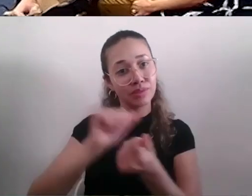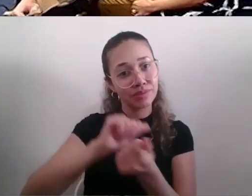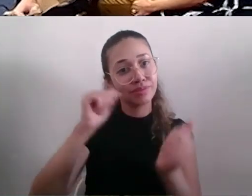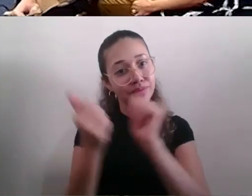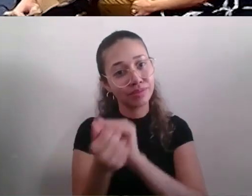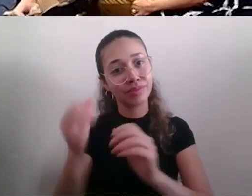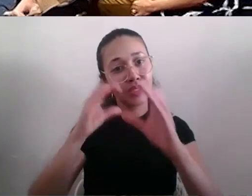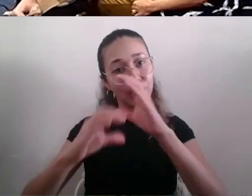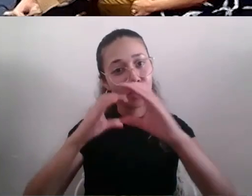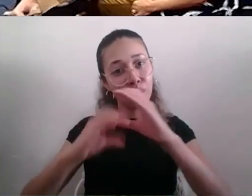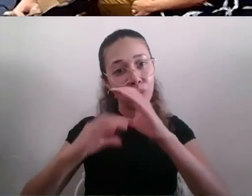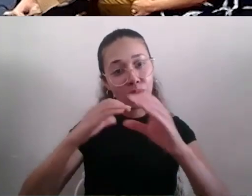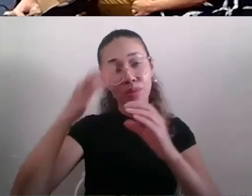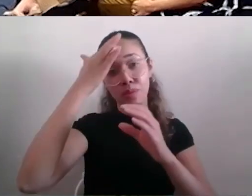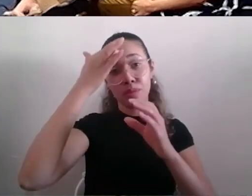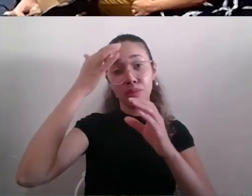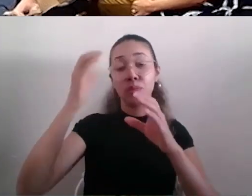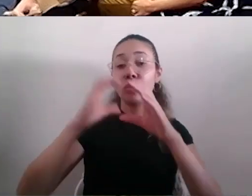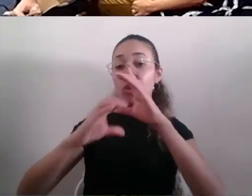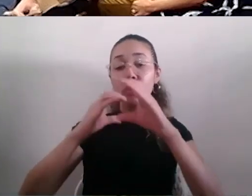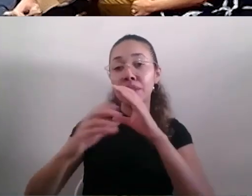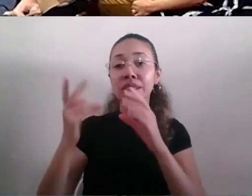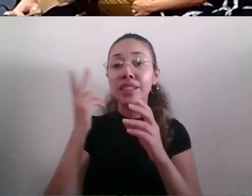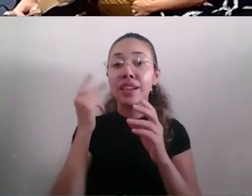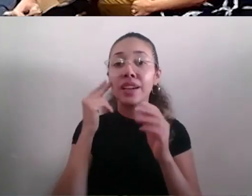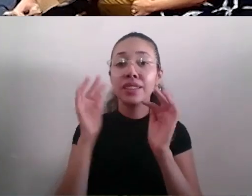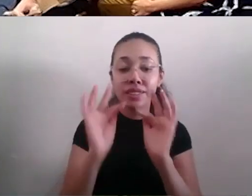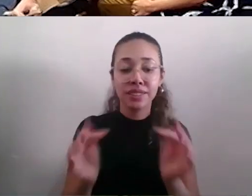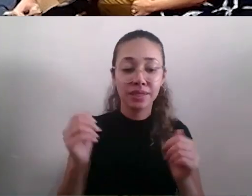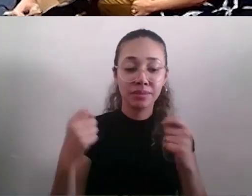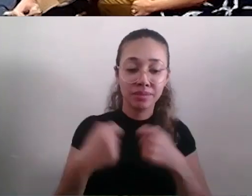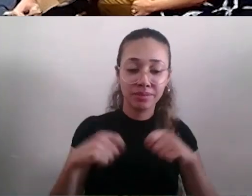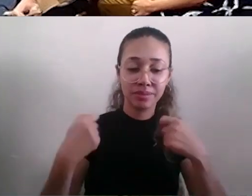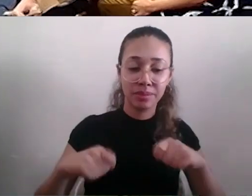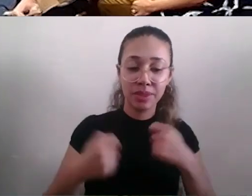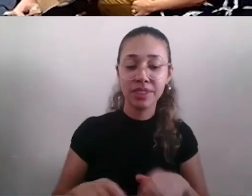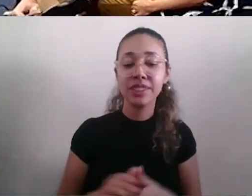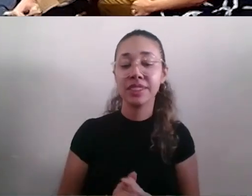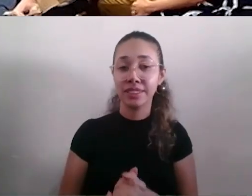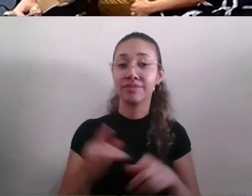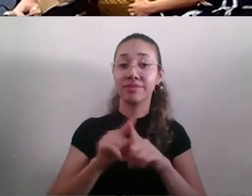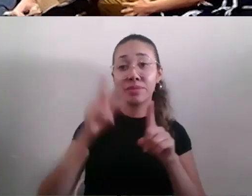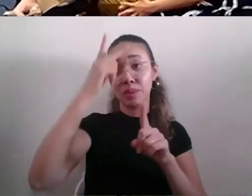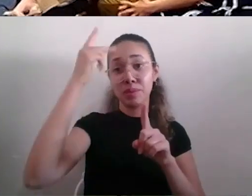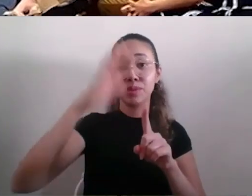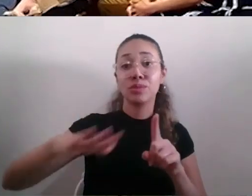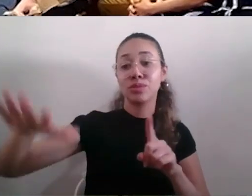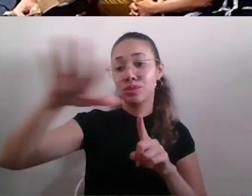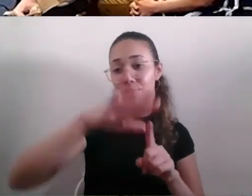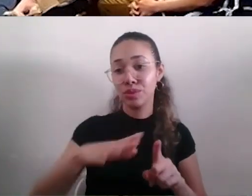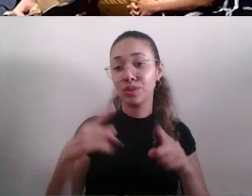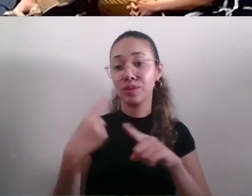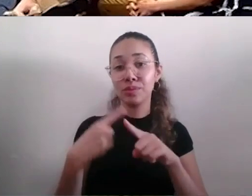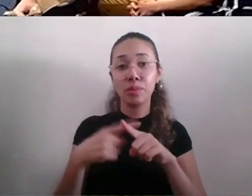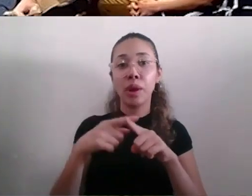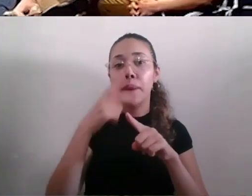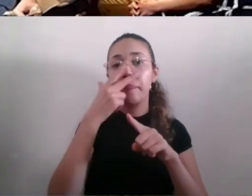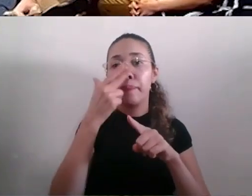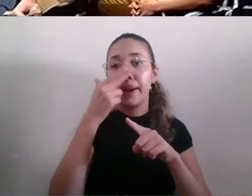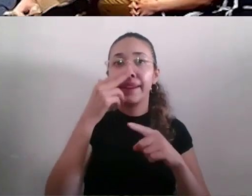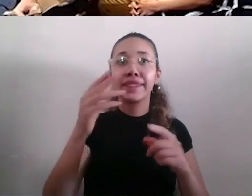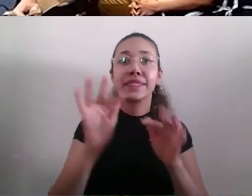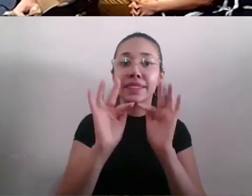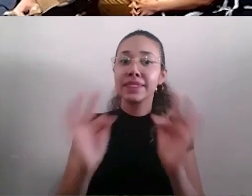comunicar com a gente da imprensa e com o público, mais ainda, de uma maneira mais aberta, sabe? E ser